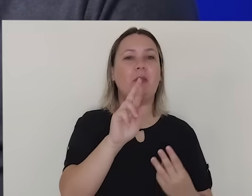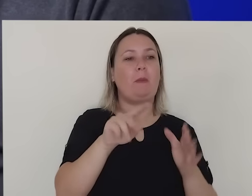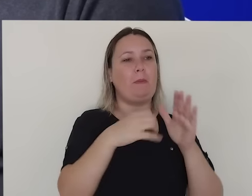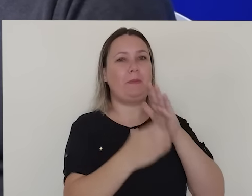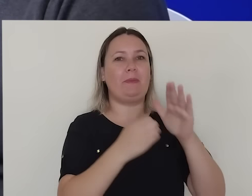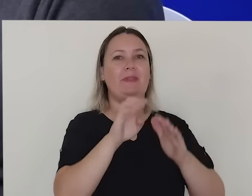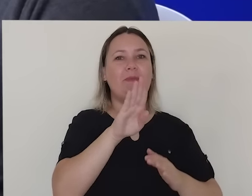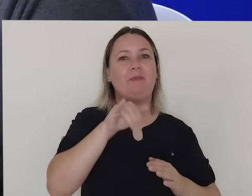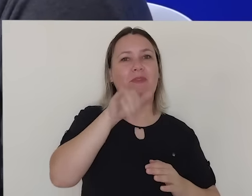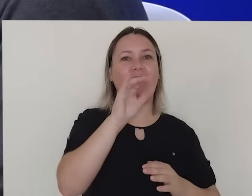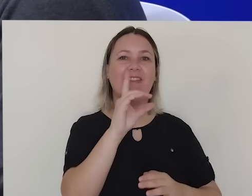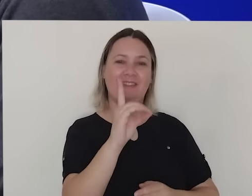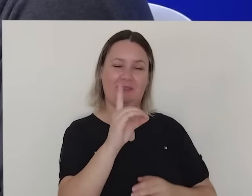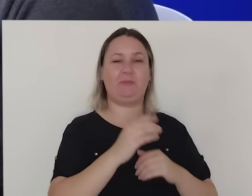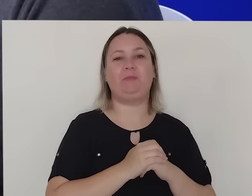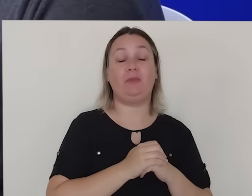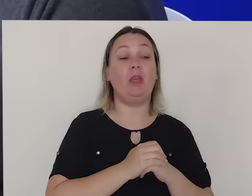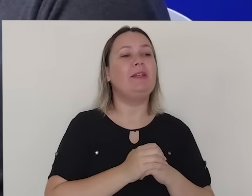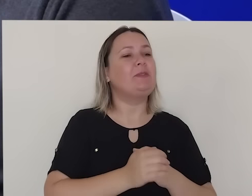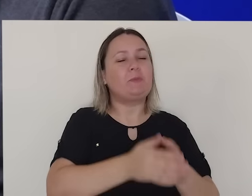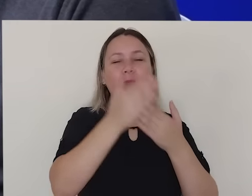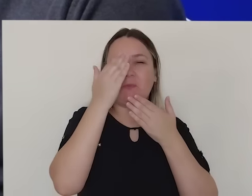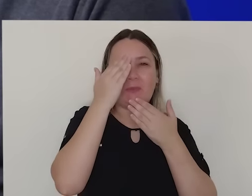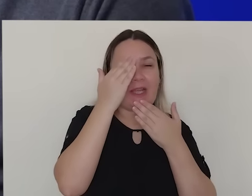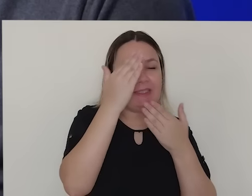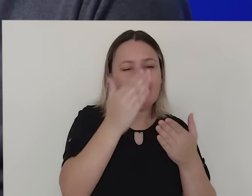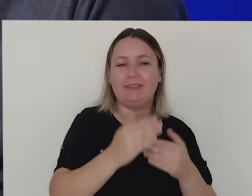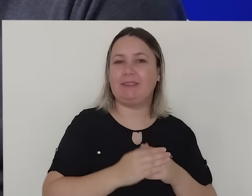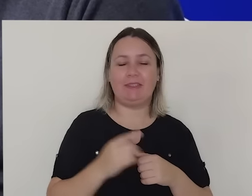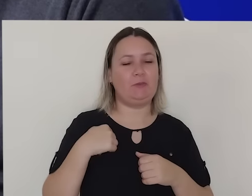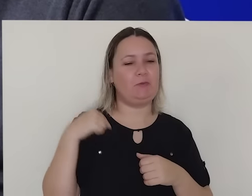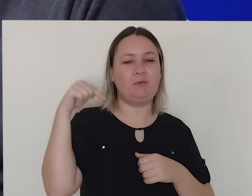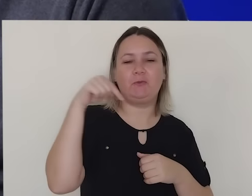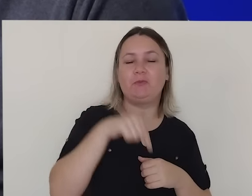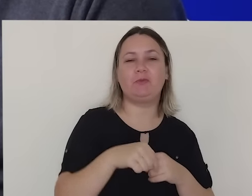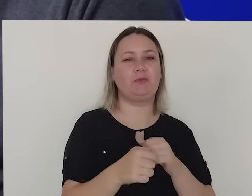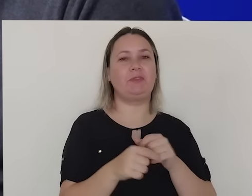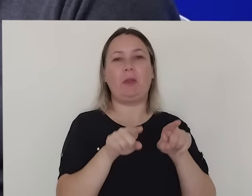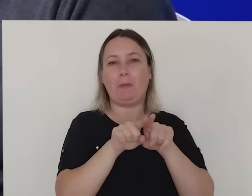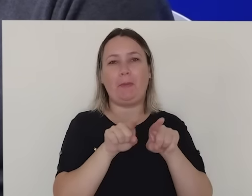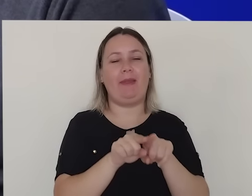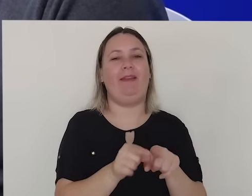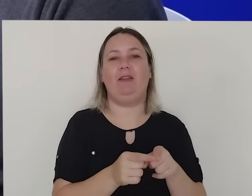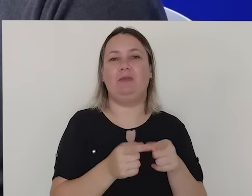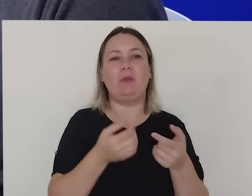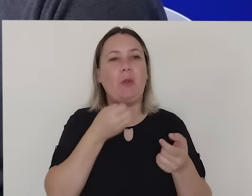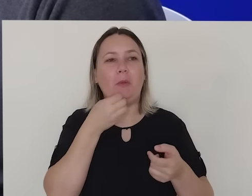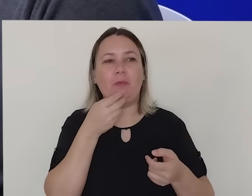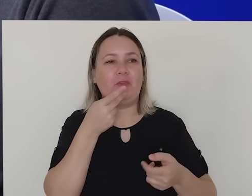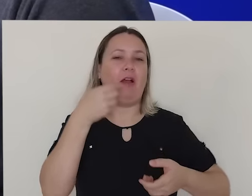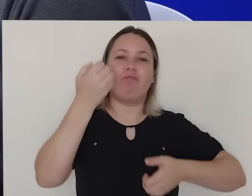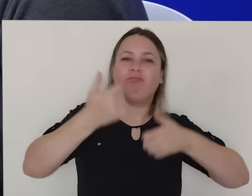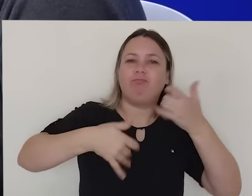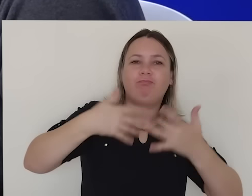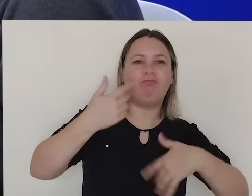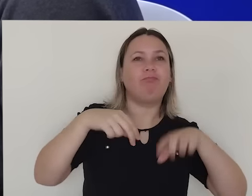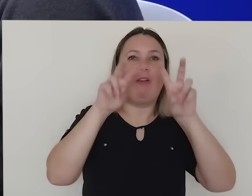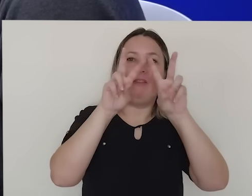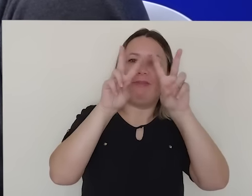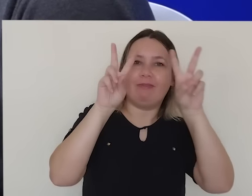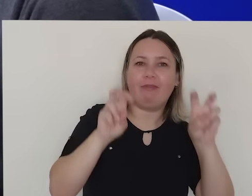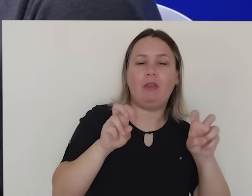e primeiramente queria agradecer a oportunidade de poder estar aqui e e falar um pouco mais de temas que vão